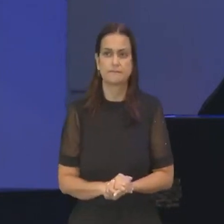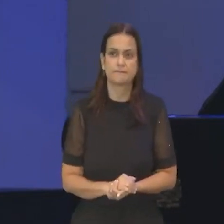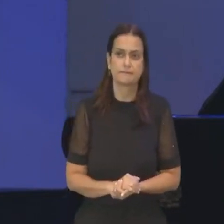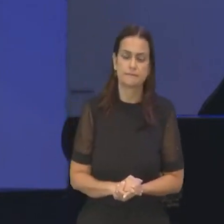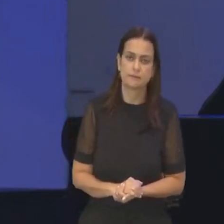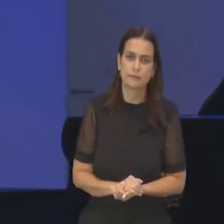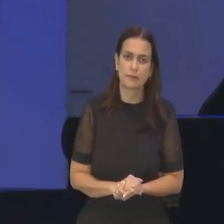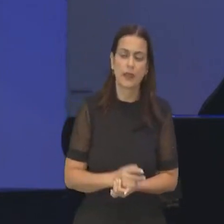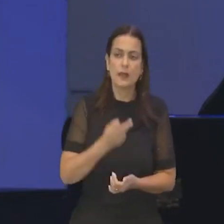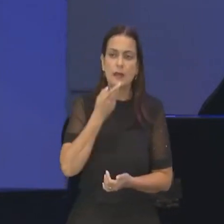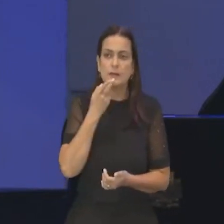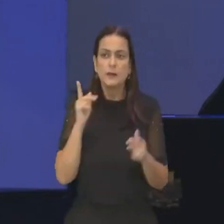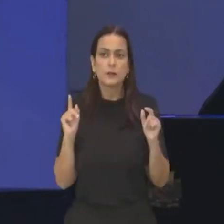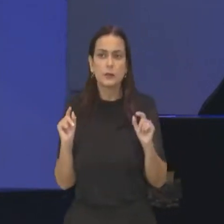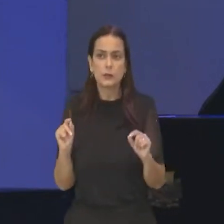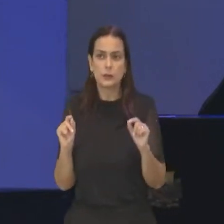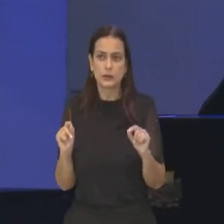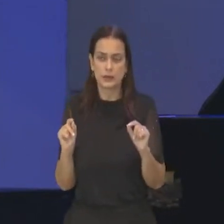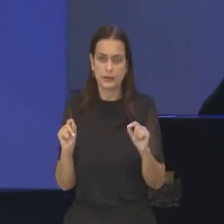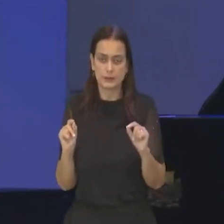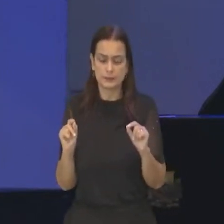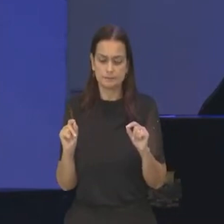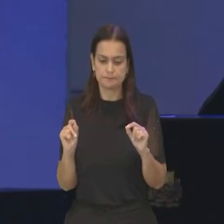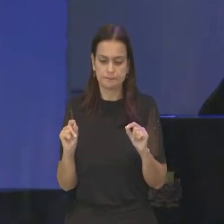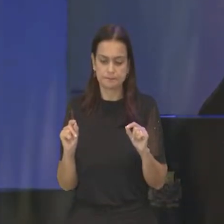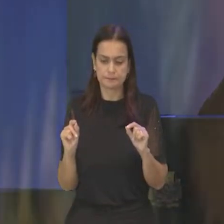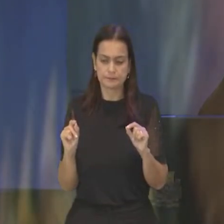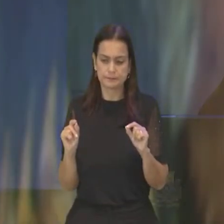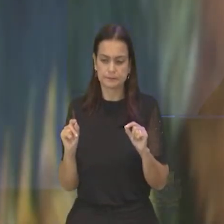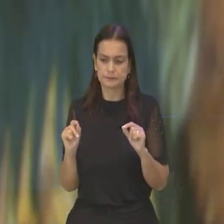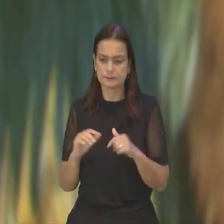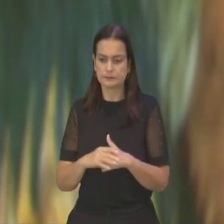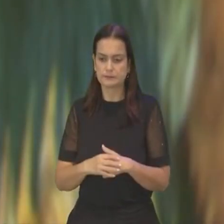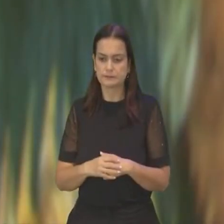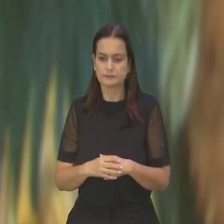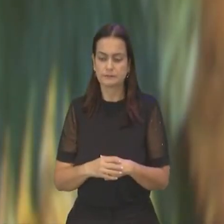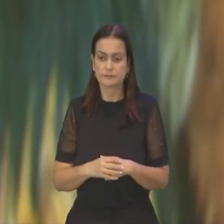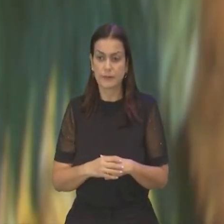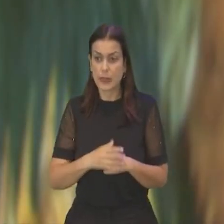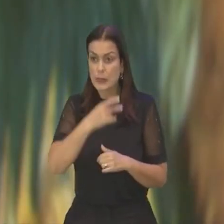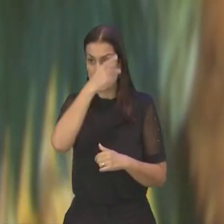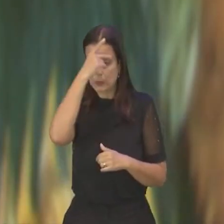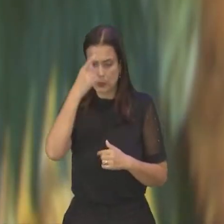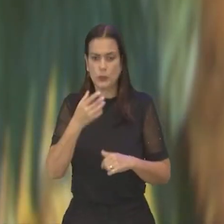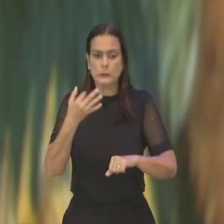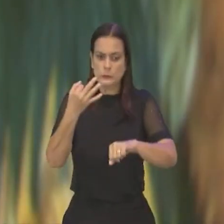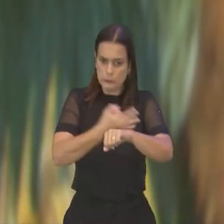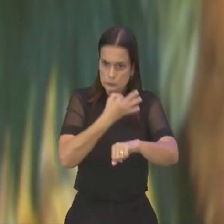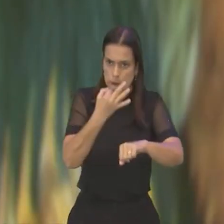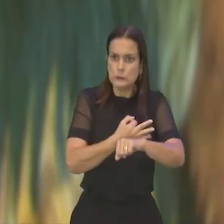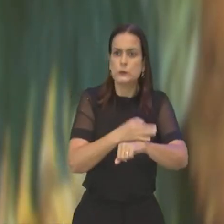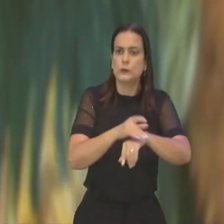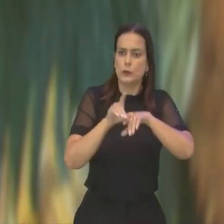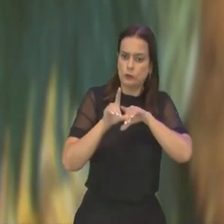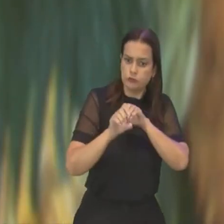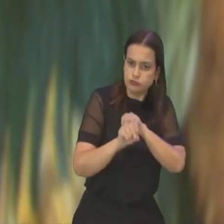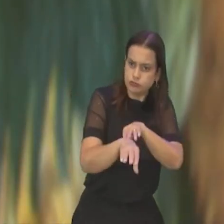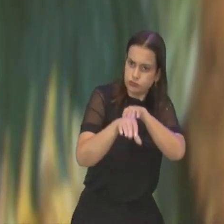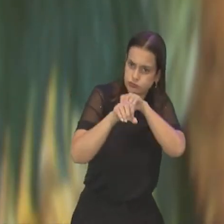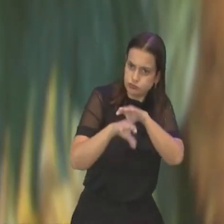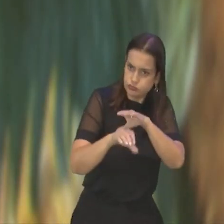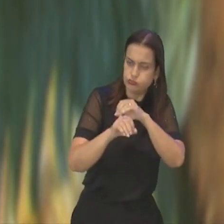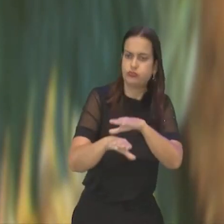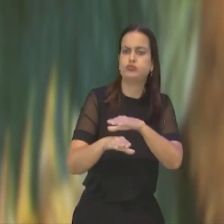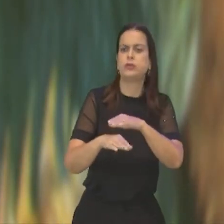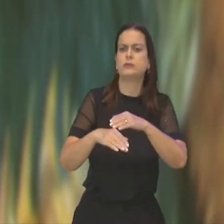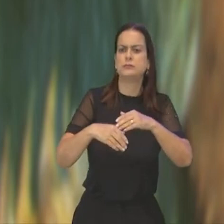Assim nos diz a Sagrada Escritura: e perseveravam na doutrina dos apóstolos e na comunhão, no partir